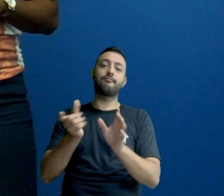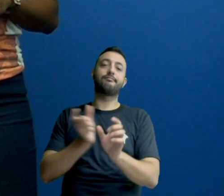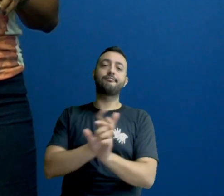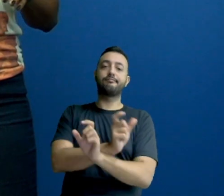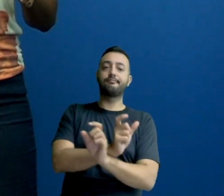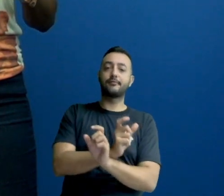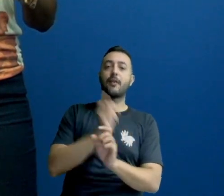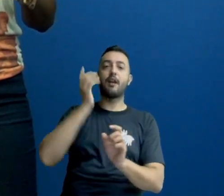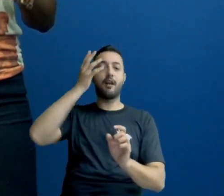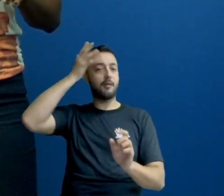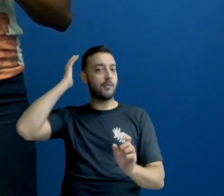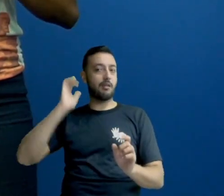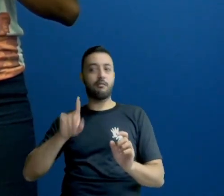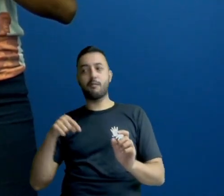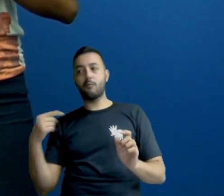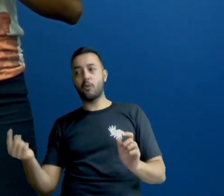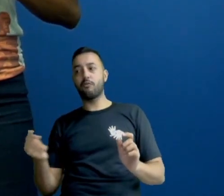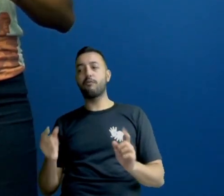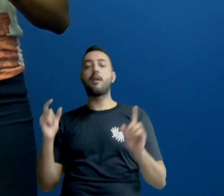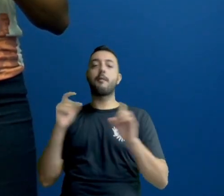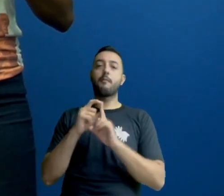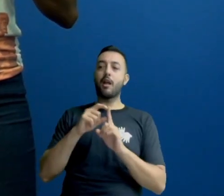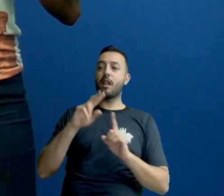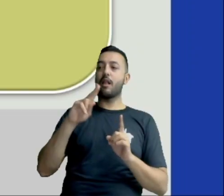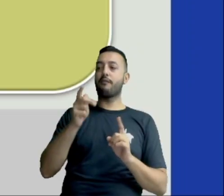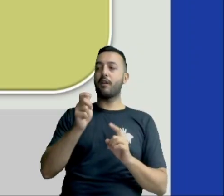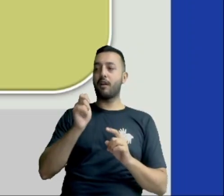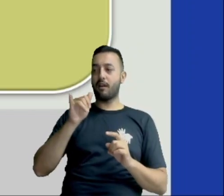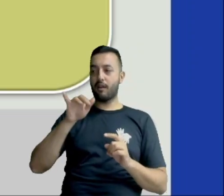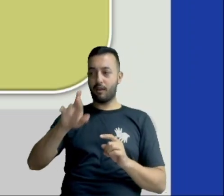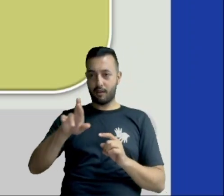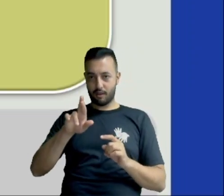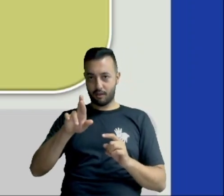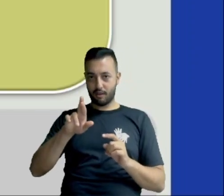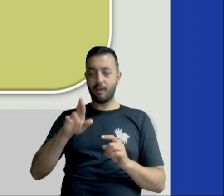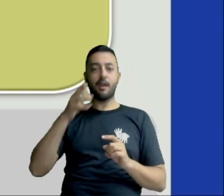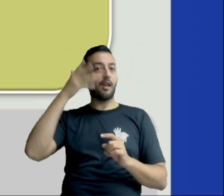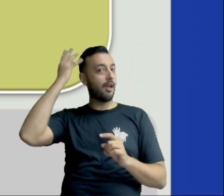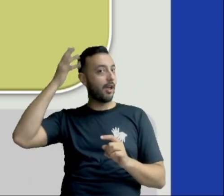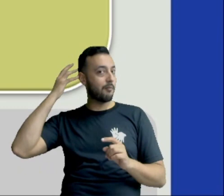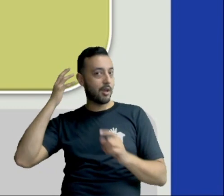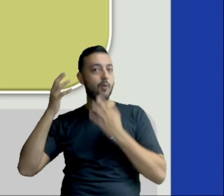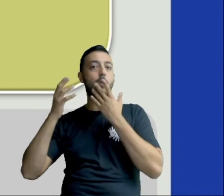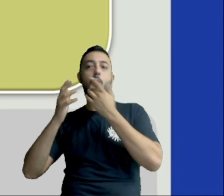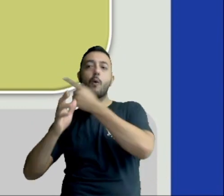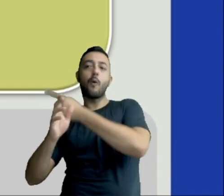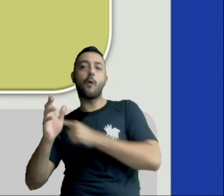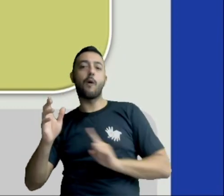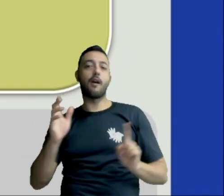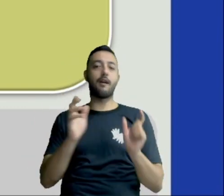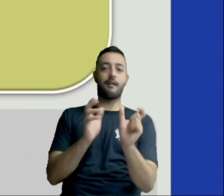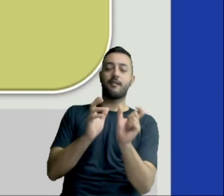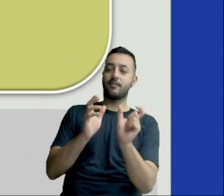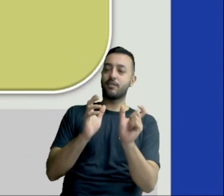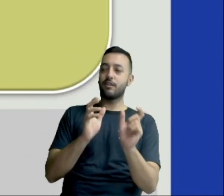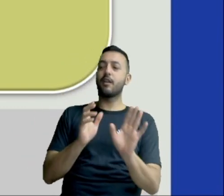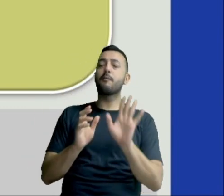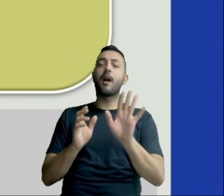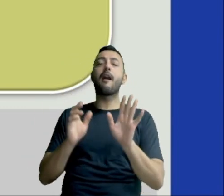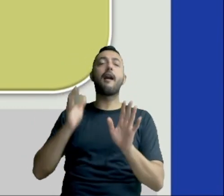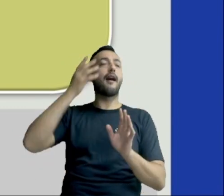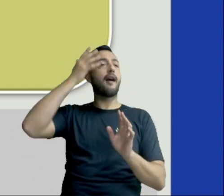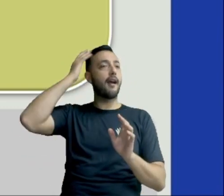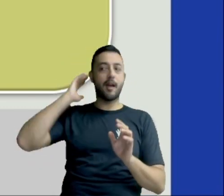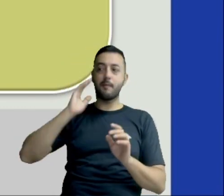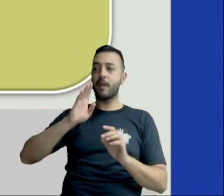dúvida. A palavrinha hair, ela continua. A cor é que vem antes. Agora, cabelos castanhos, chamados